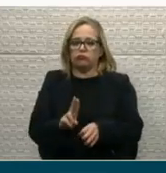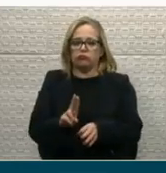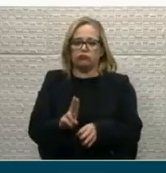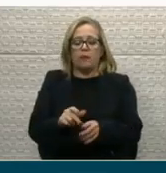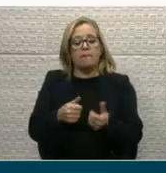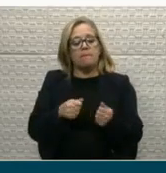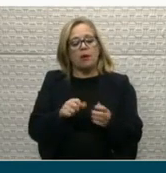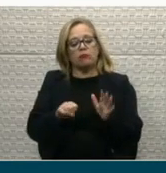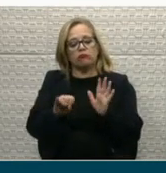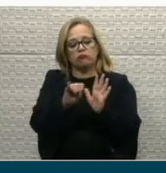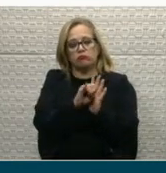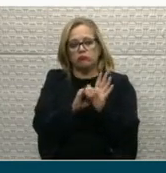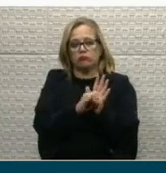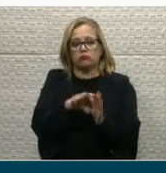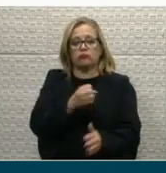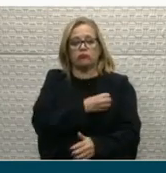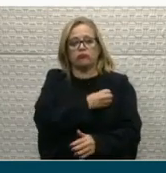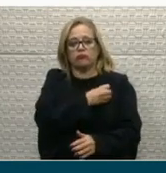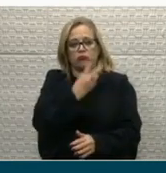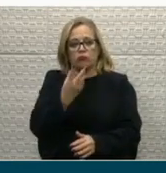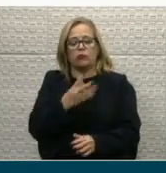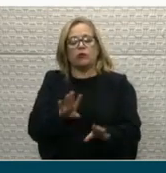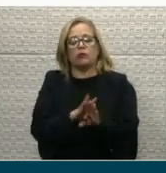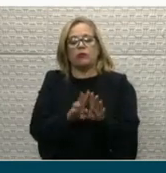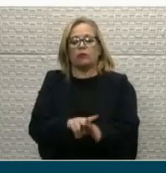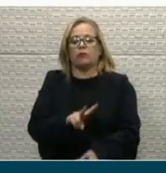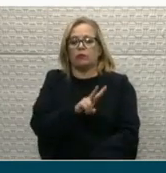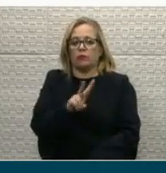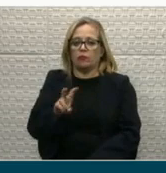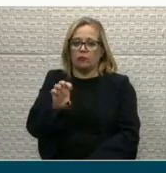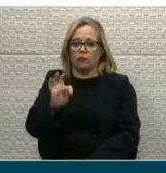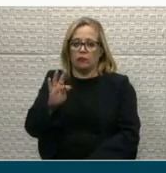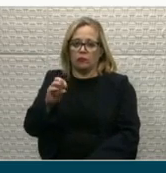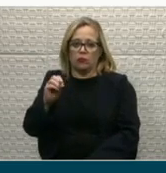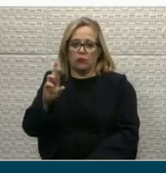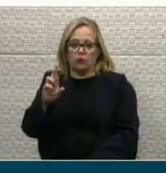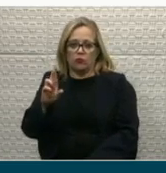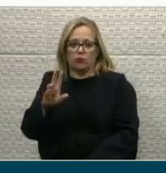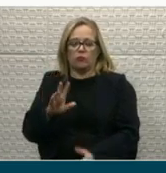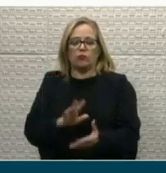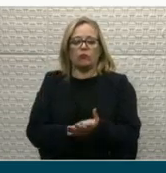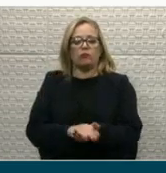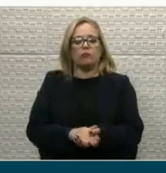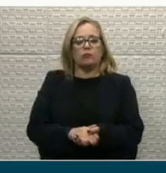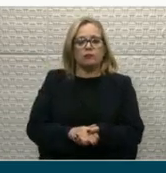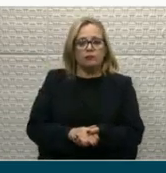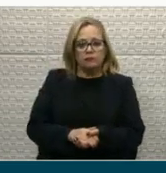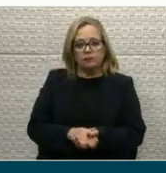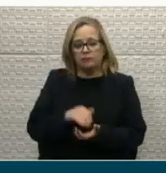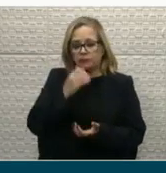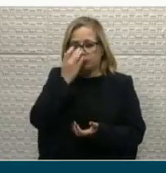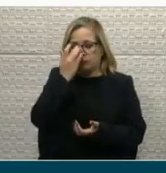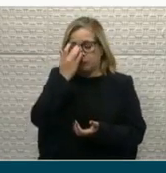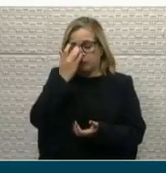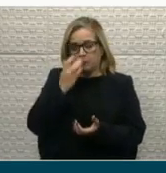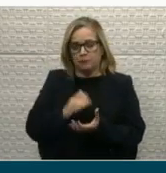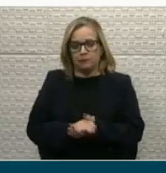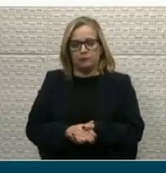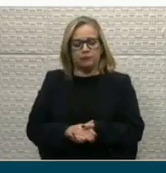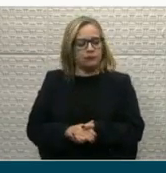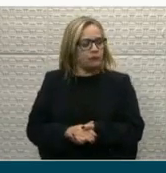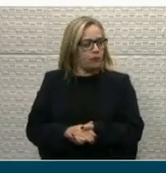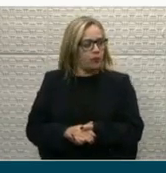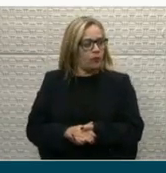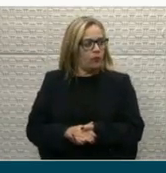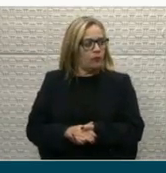preciso identificar número e vetor. O escalar lambda ele é um número real e o vetor V é um vetor